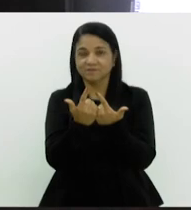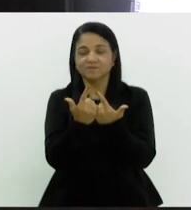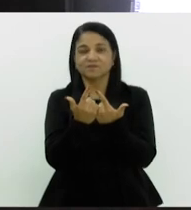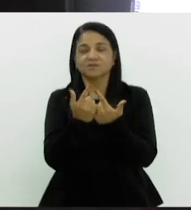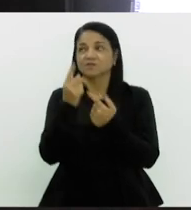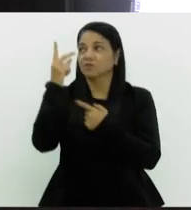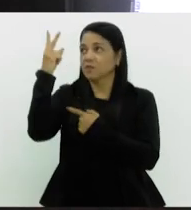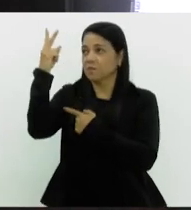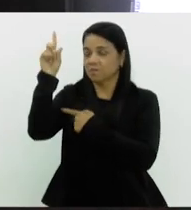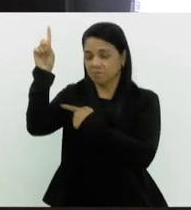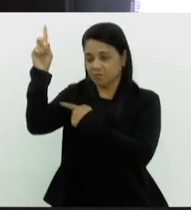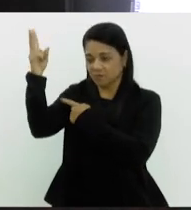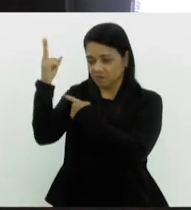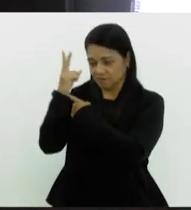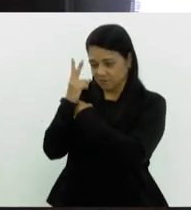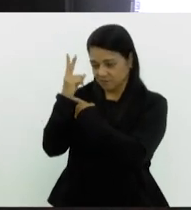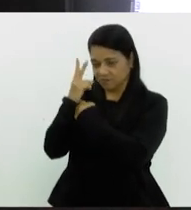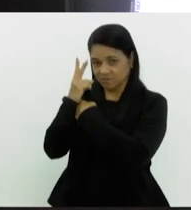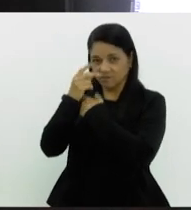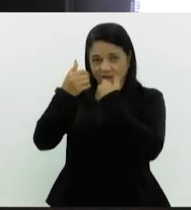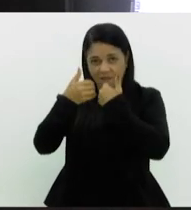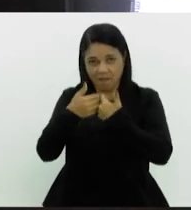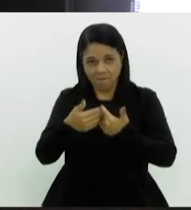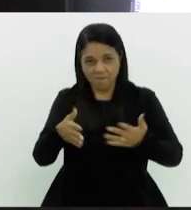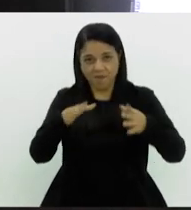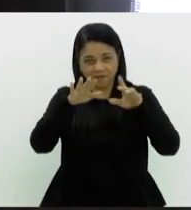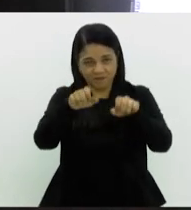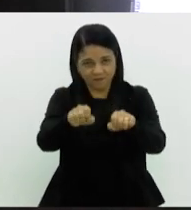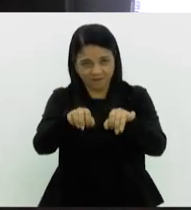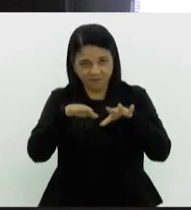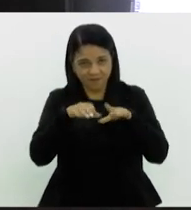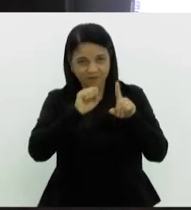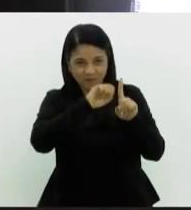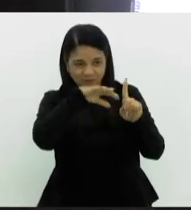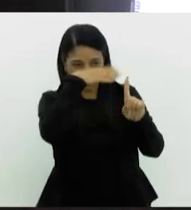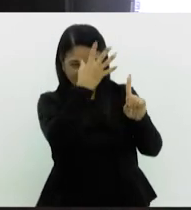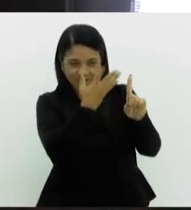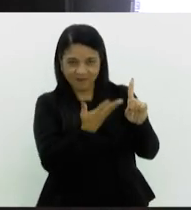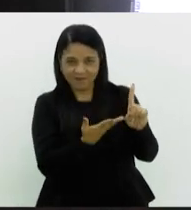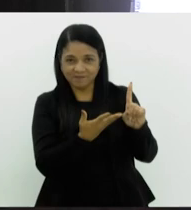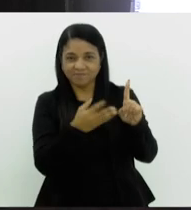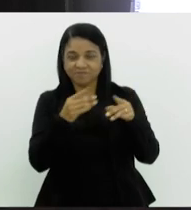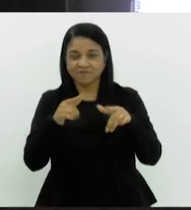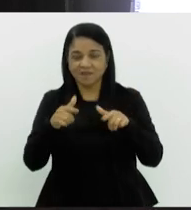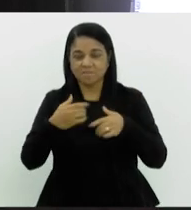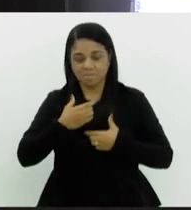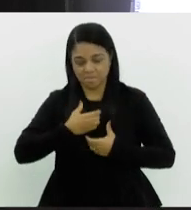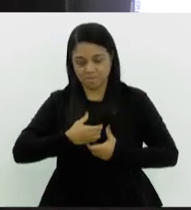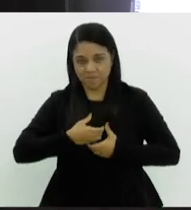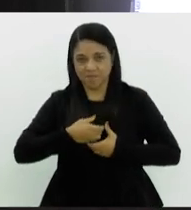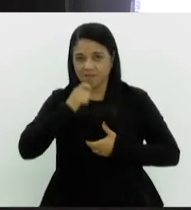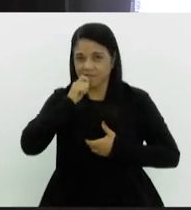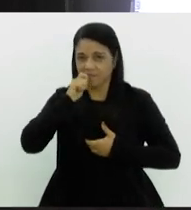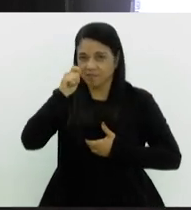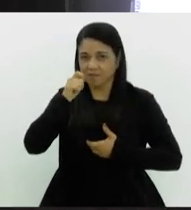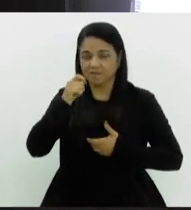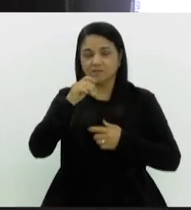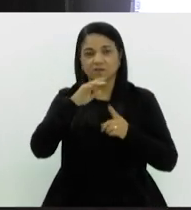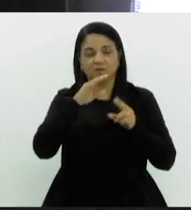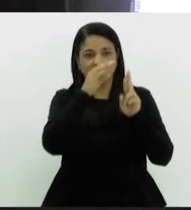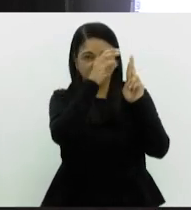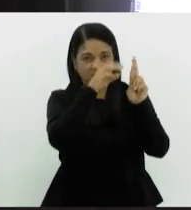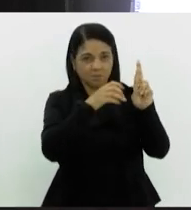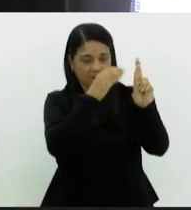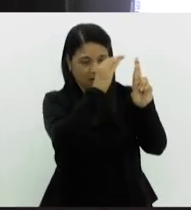Sob a proteção de Deus, declaro aberta a sessão solene com entrega da medalha Tiradentes ao desembargador